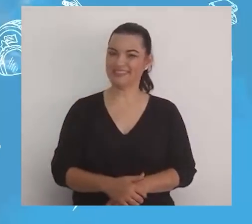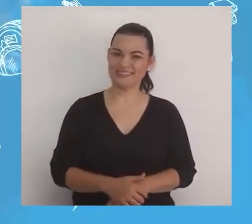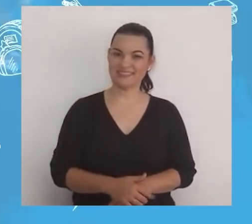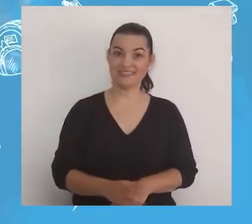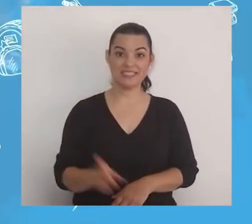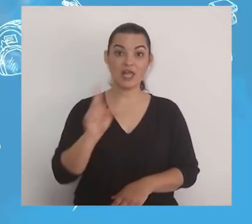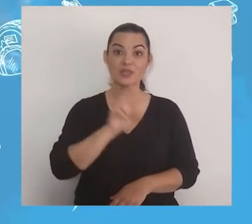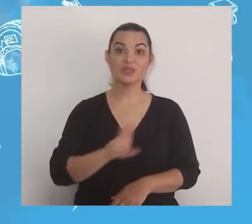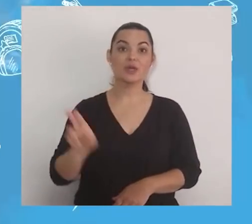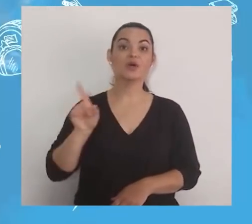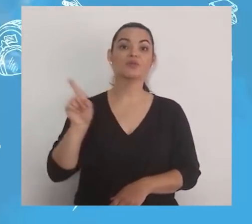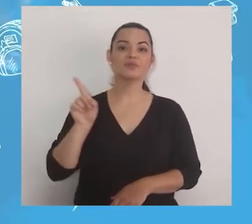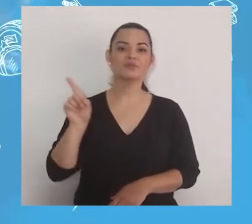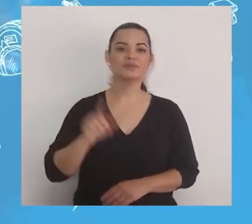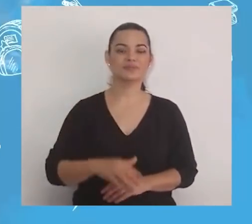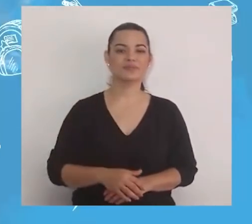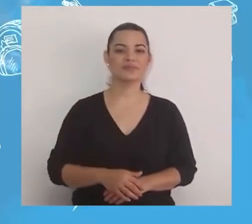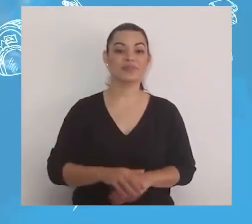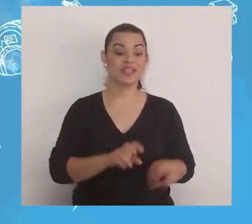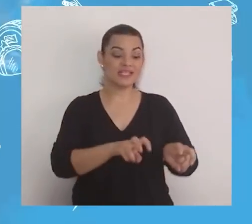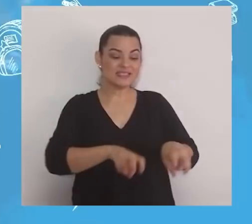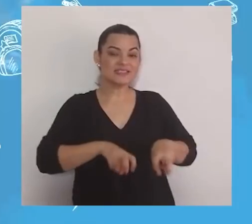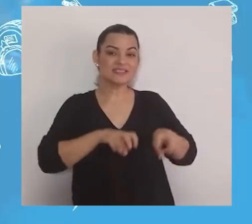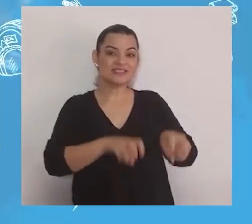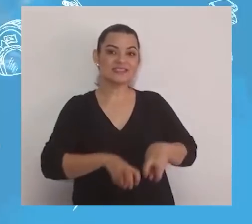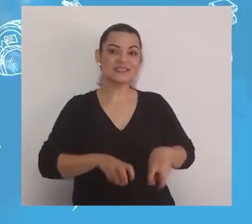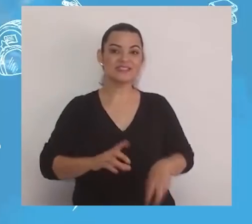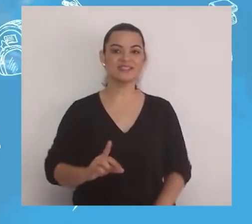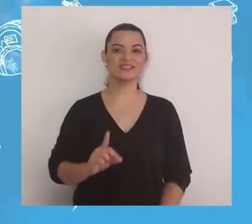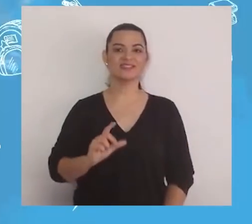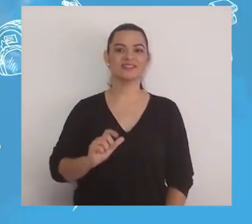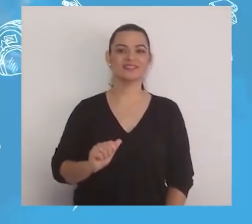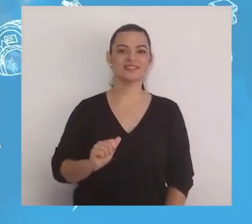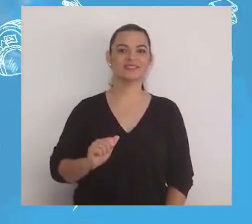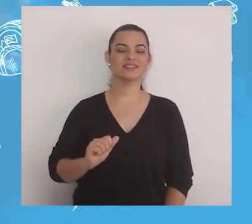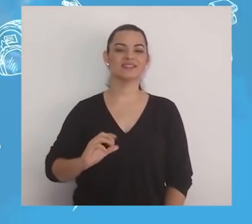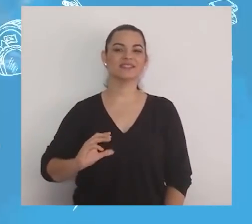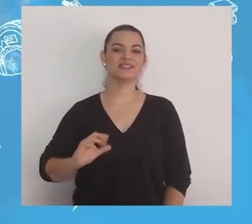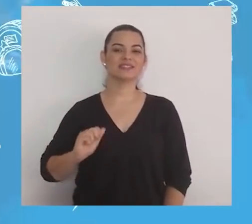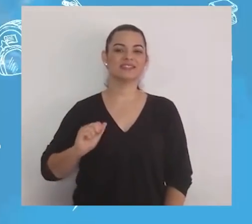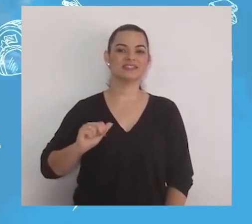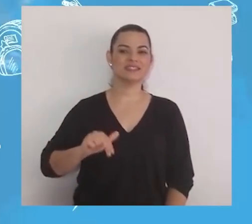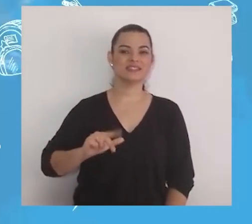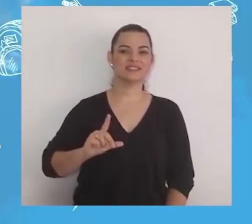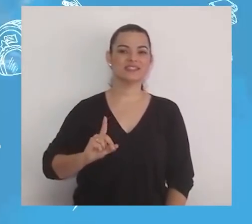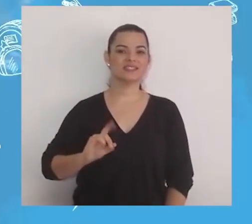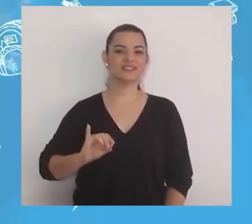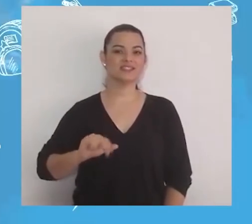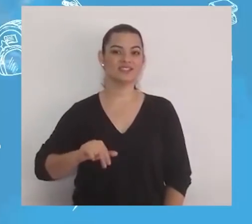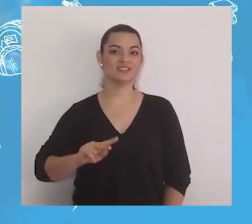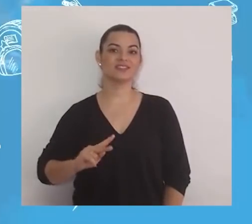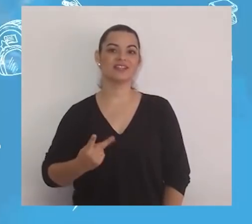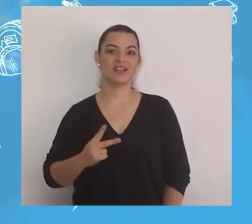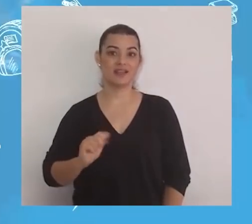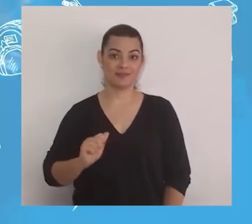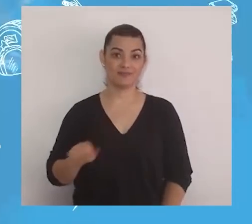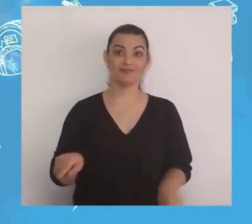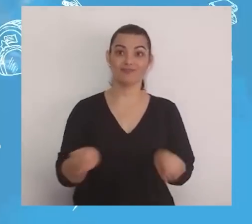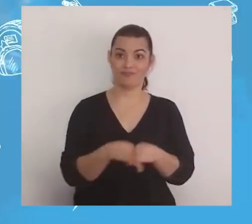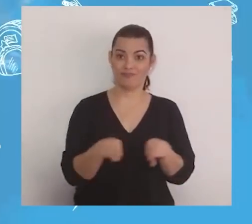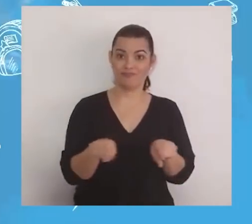lugar é considerado patrimônio? Essa eu vou deixar para vocês